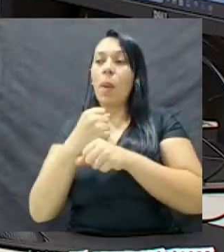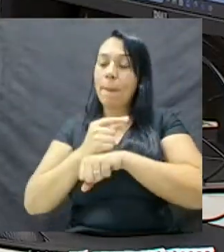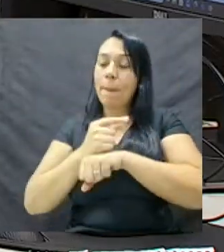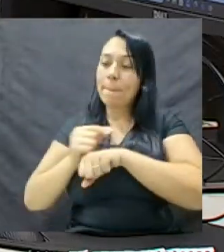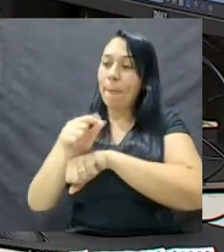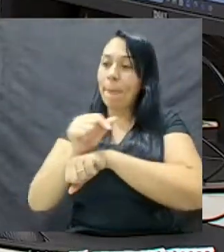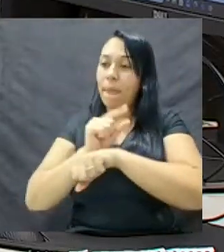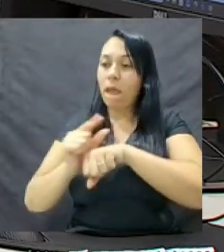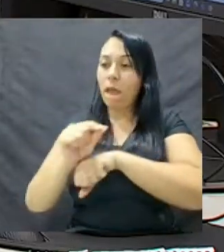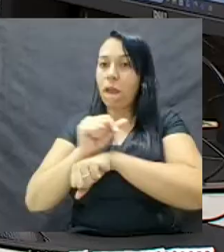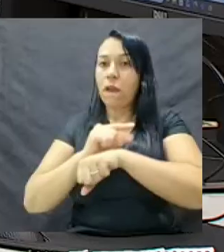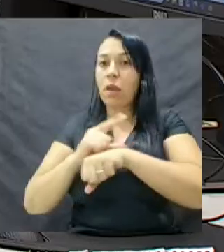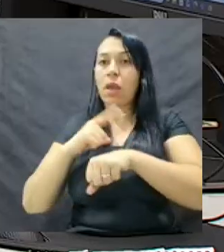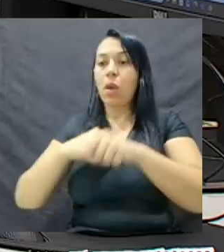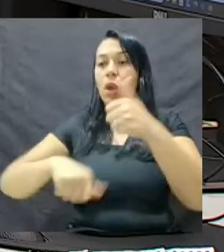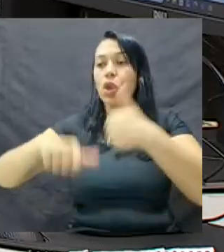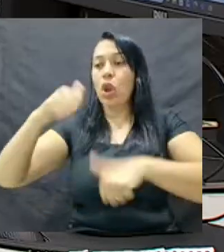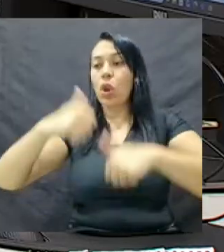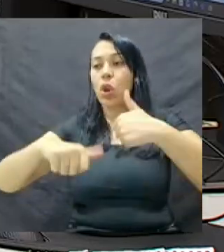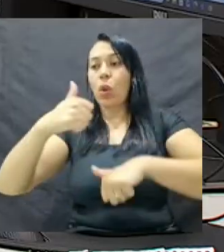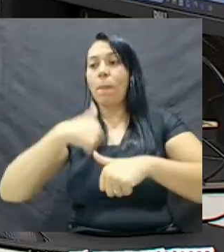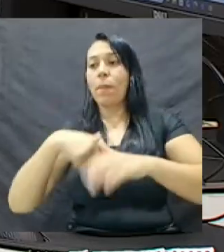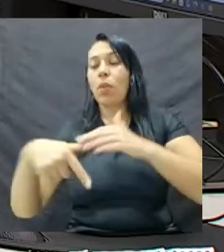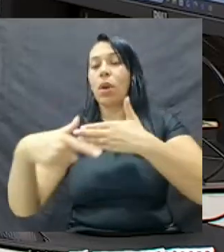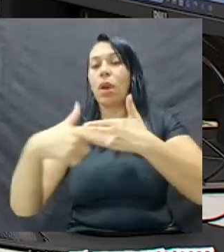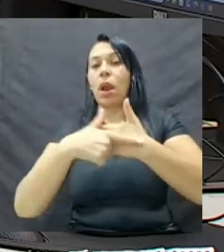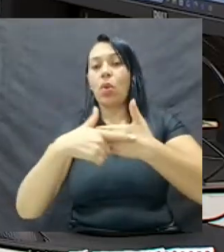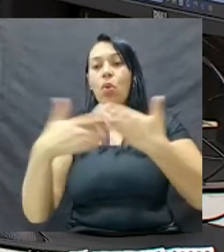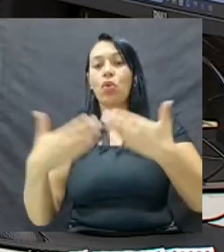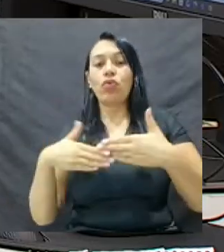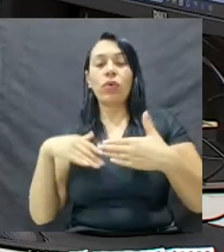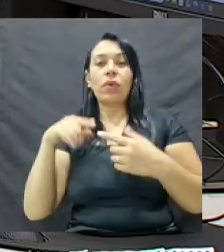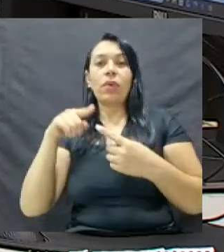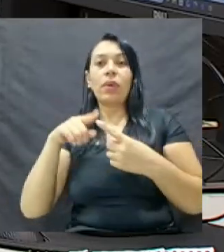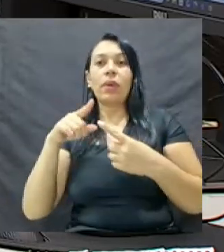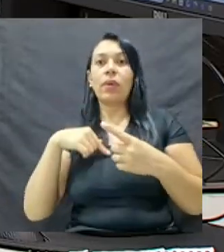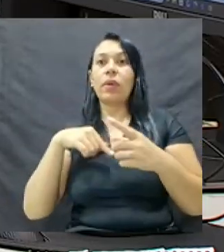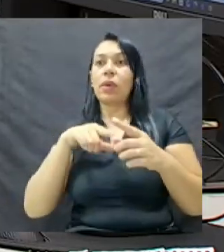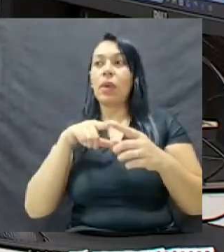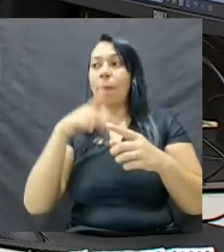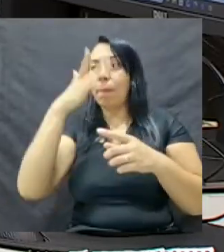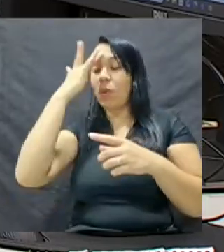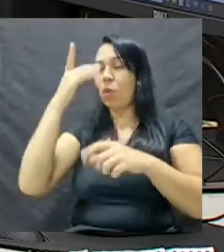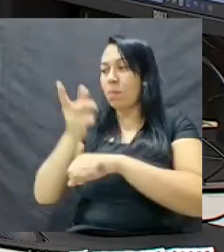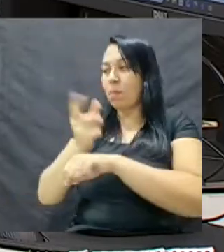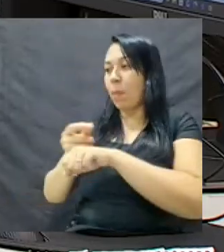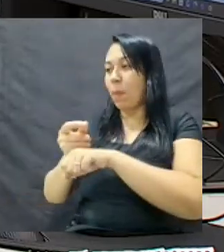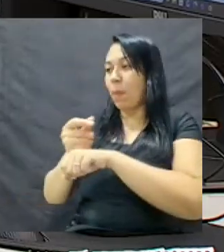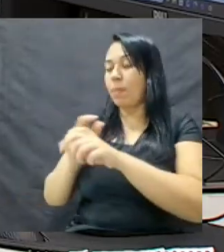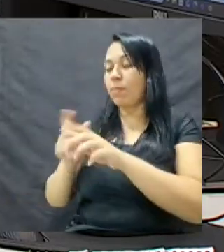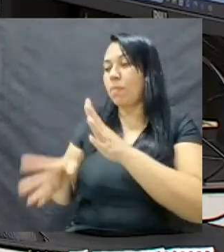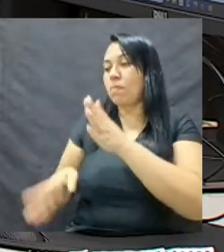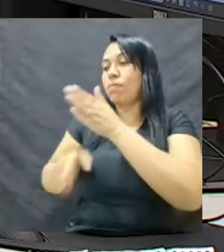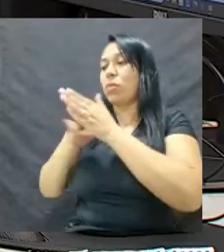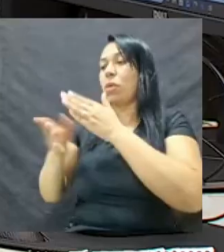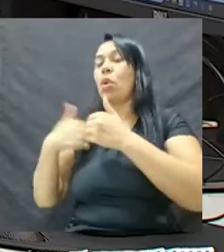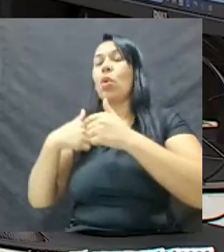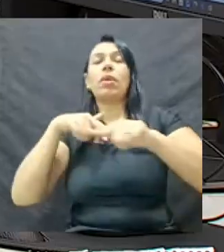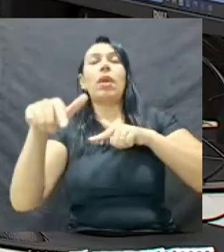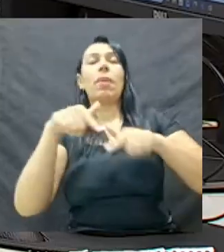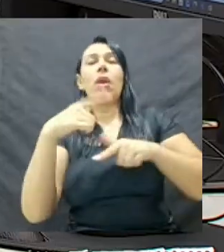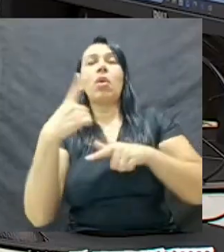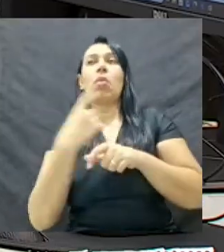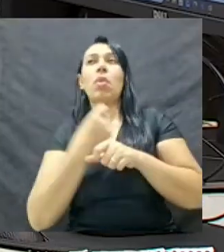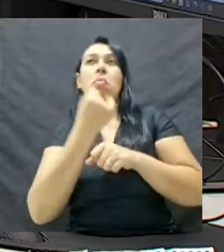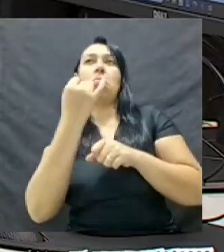de origem, e fui lotado na diretoria de finanças. Diretoria de finanças, trabalhei lá por alguns anos, tive a oportunidade de